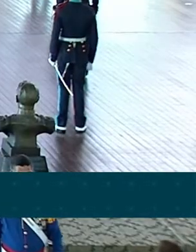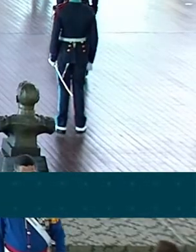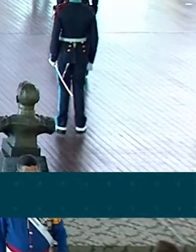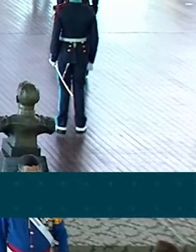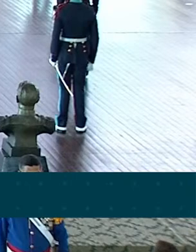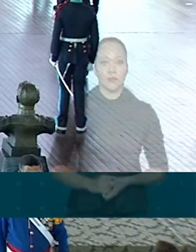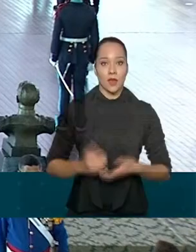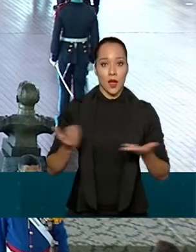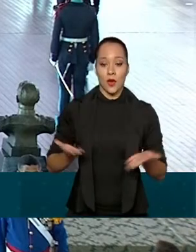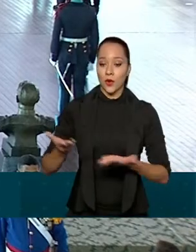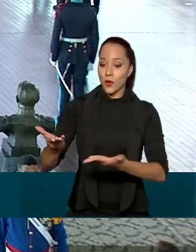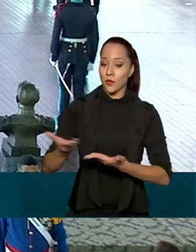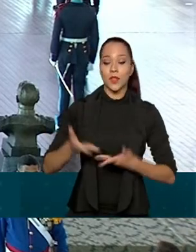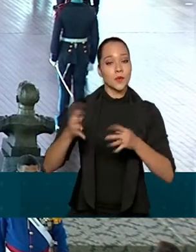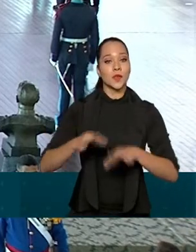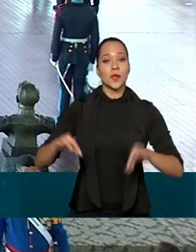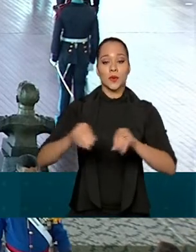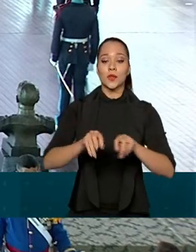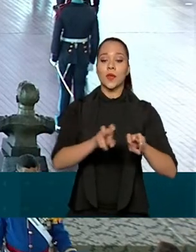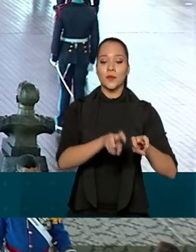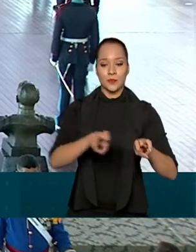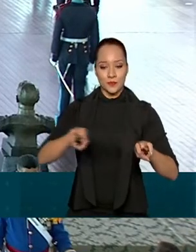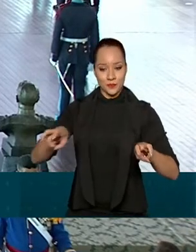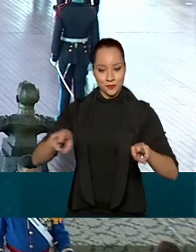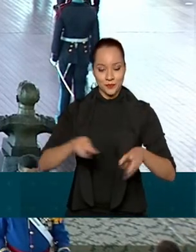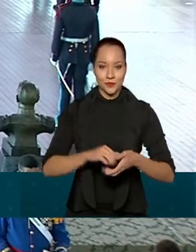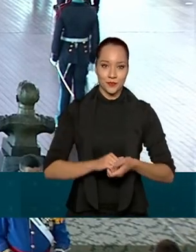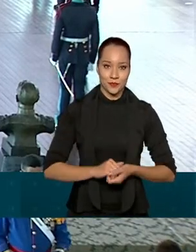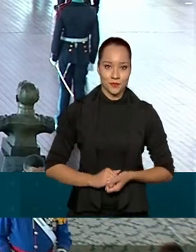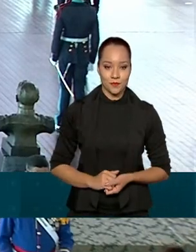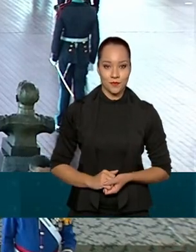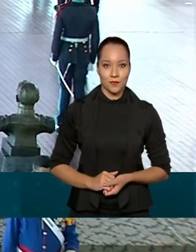e convidamos todos a ocuparem seus assentos